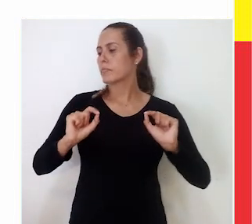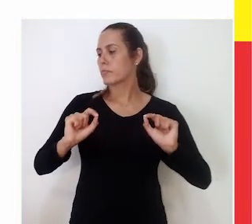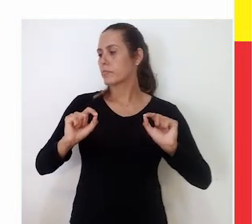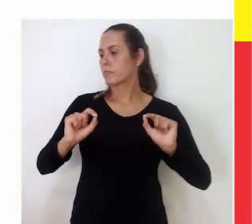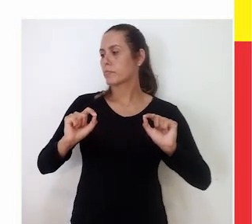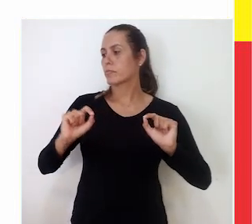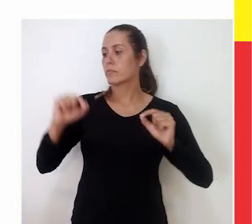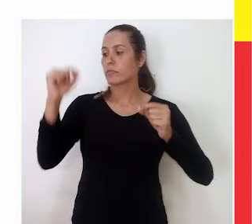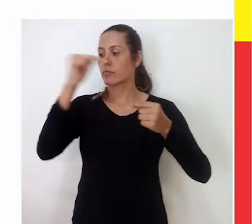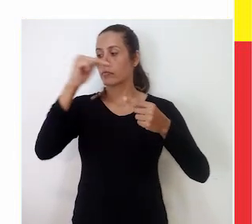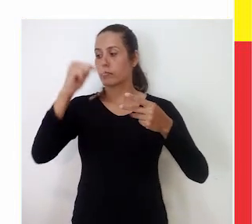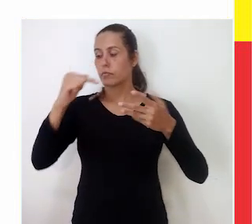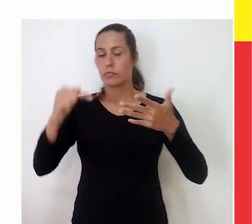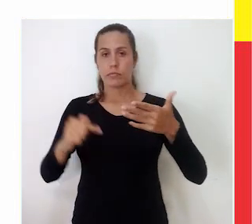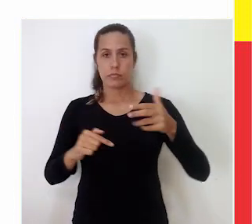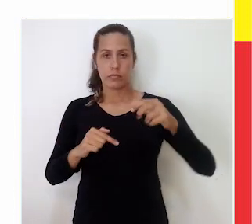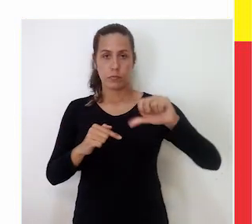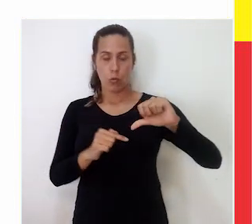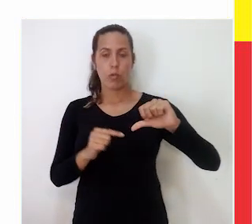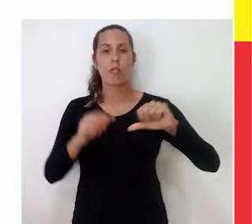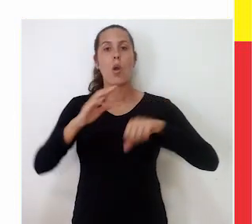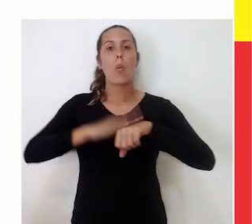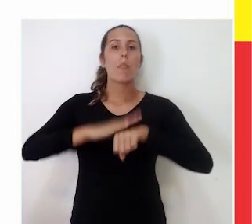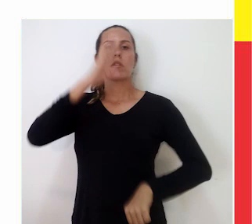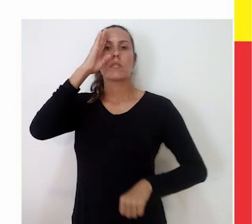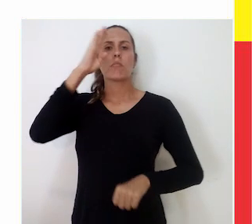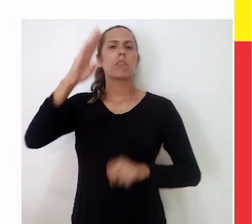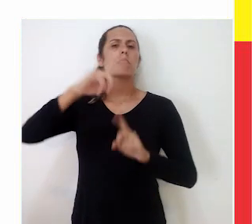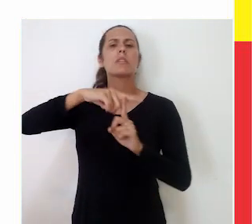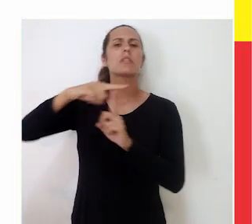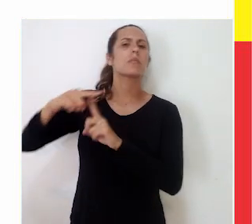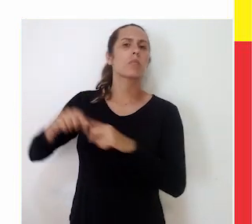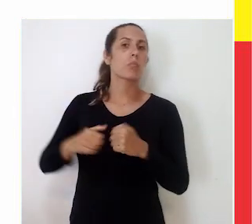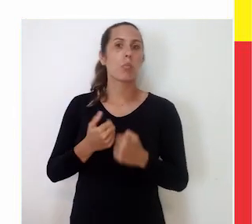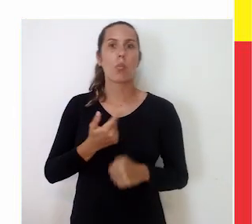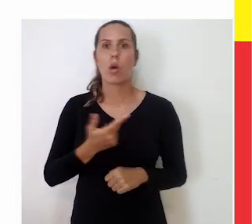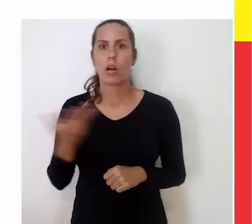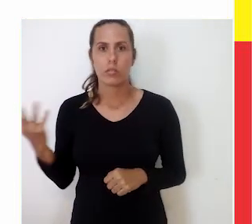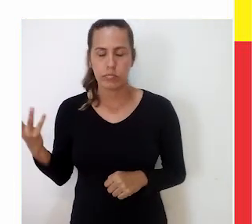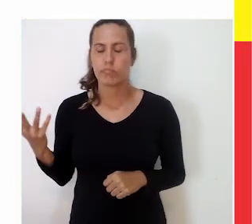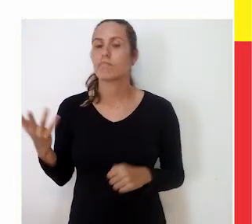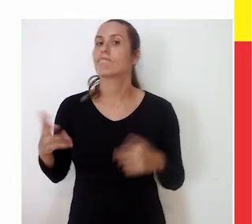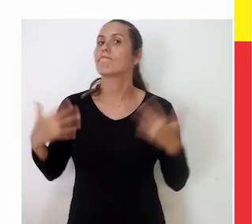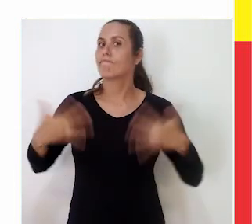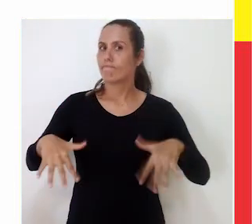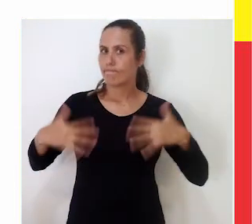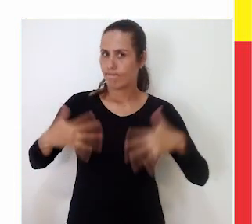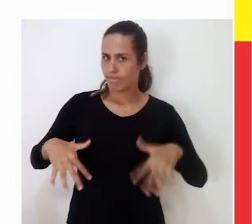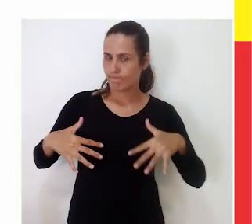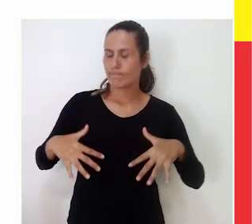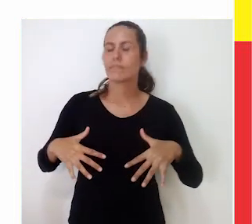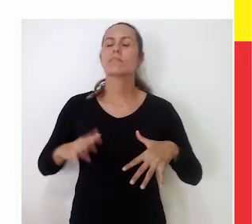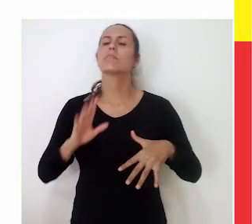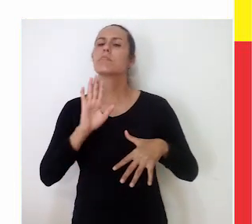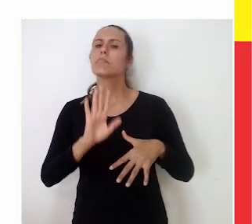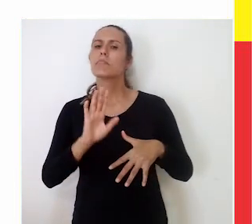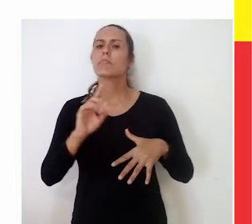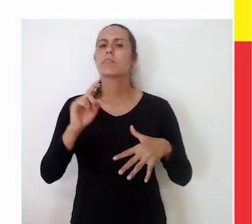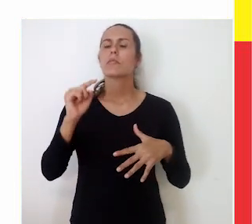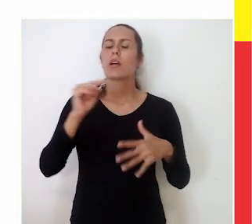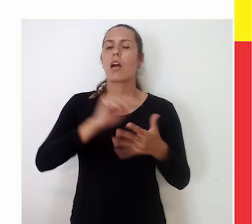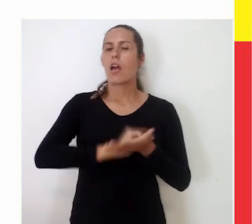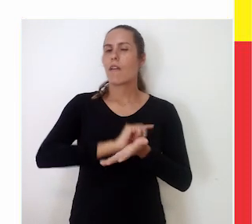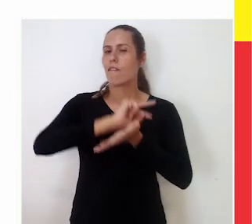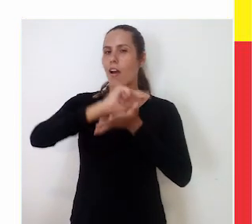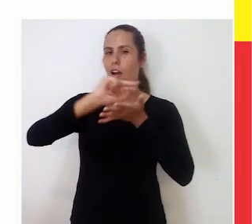quais são os principais tipos de fenômenos naturais. Olha só, a gente tem vários. E